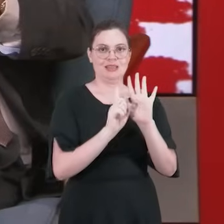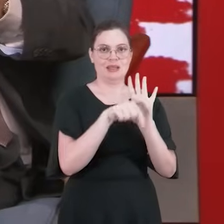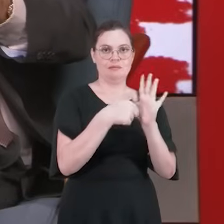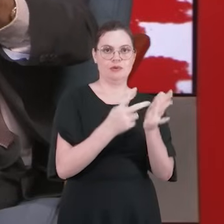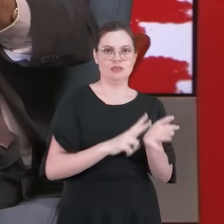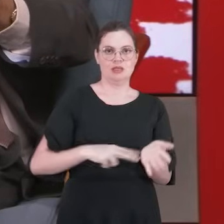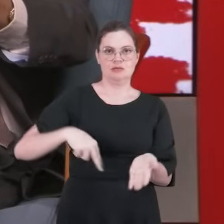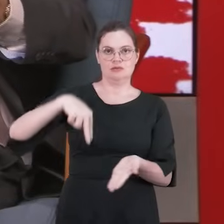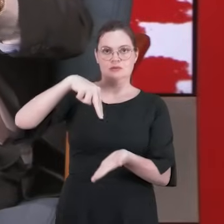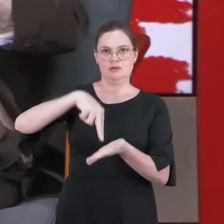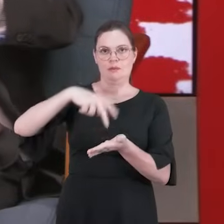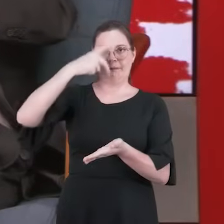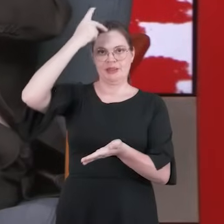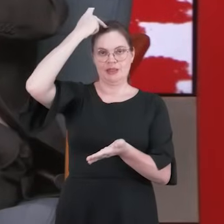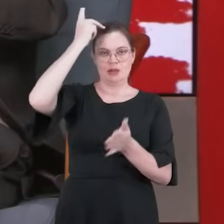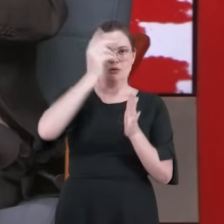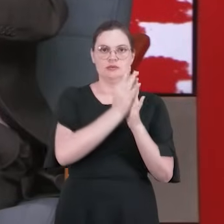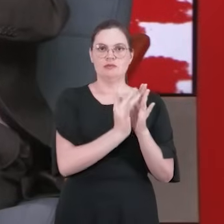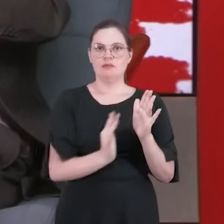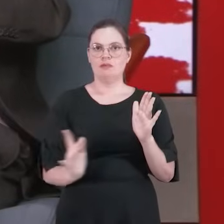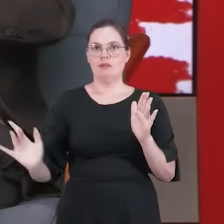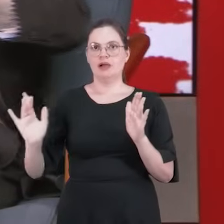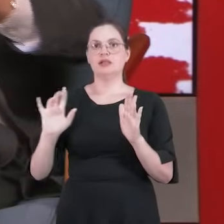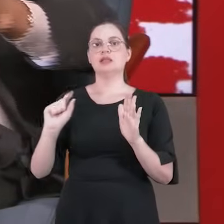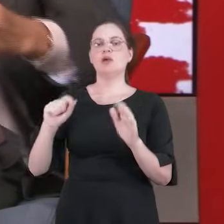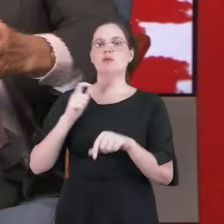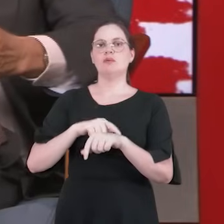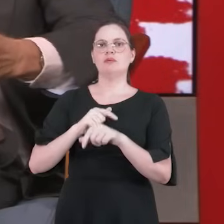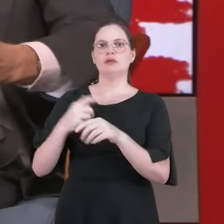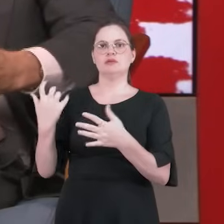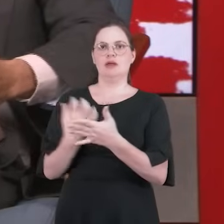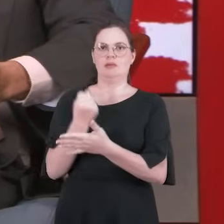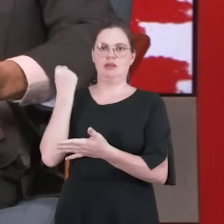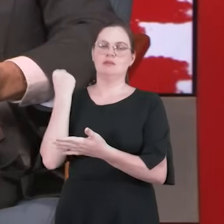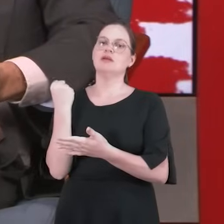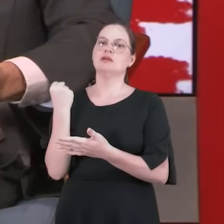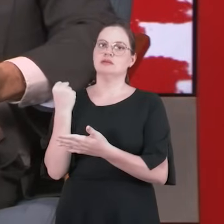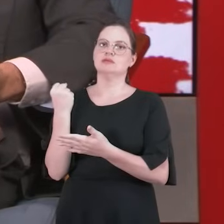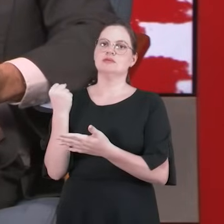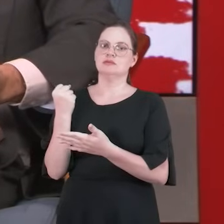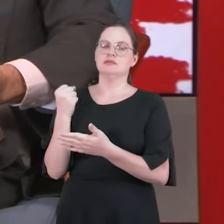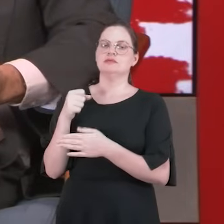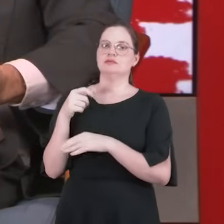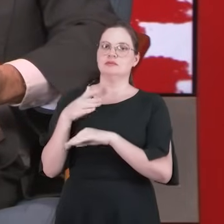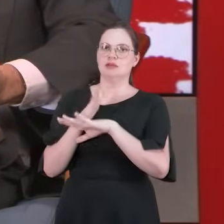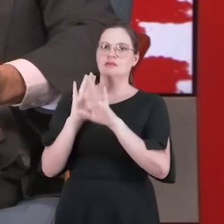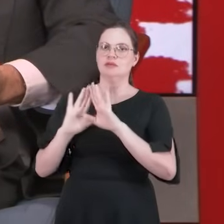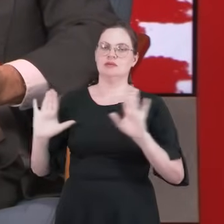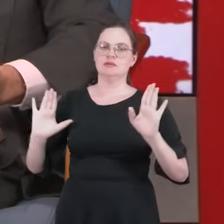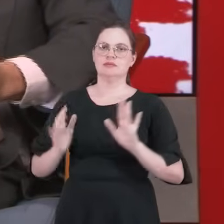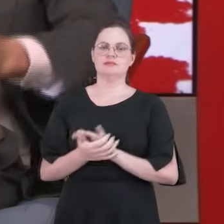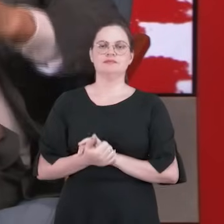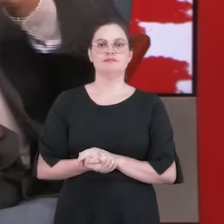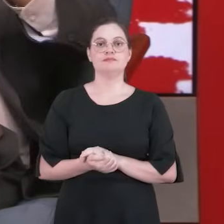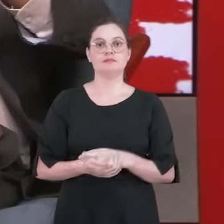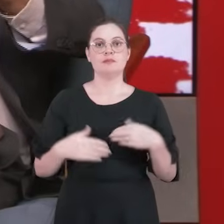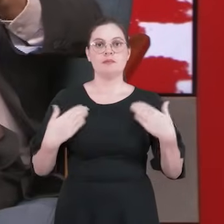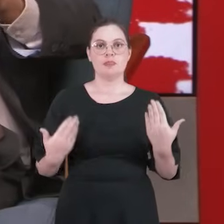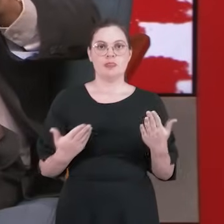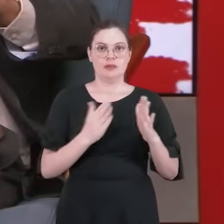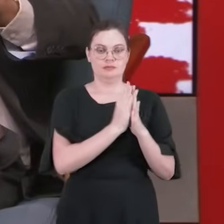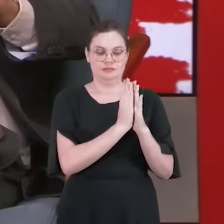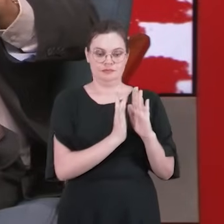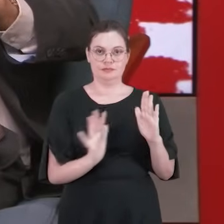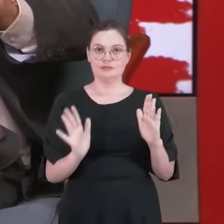e o Pentecoste até a chegada do noivo, que é o arrebatamento da igreja. Ele